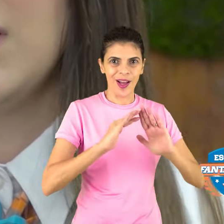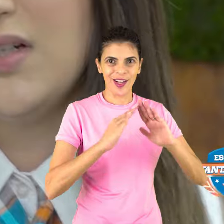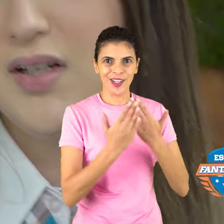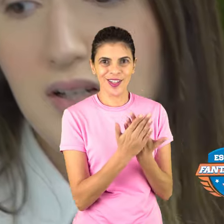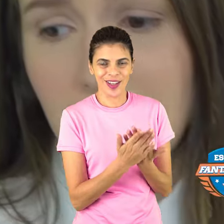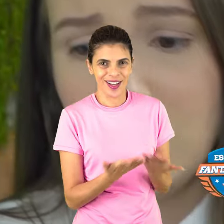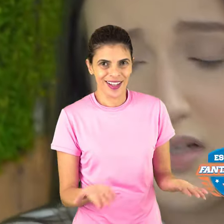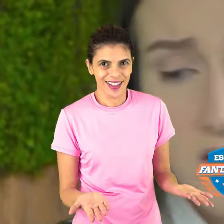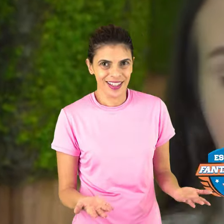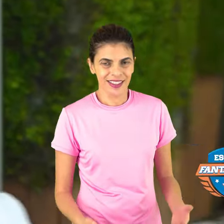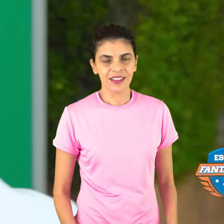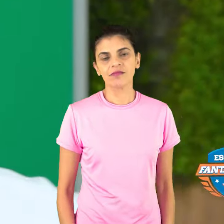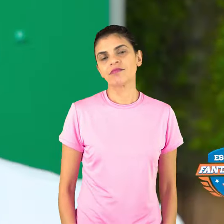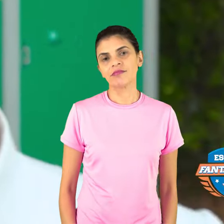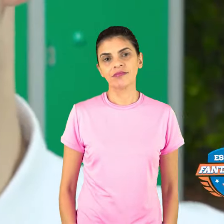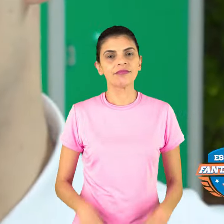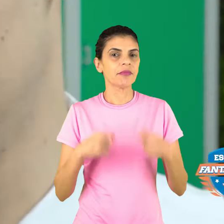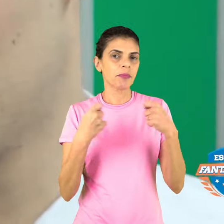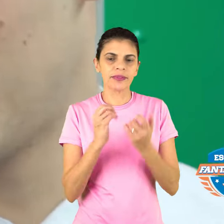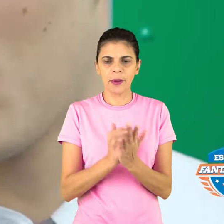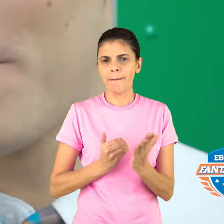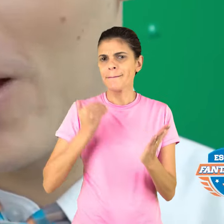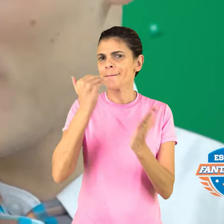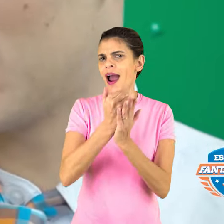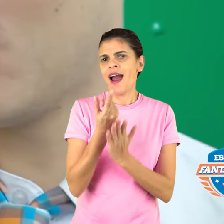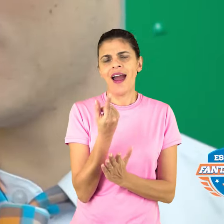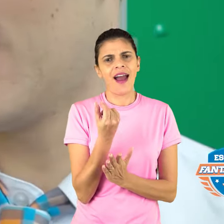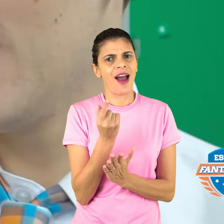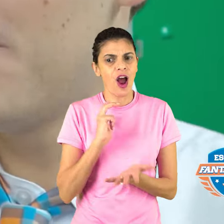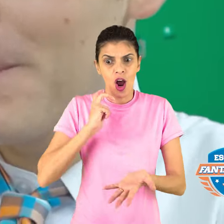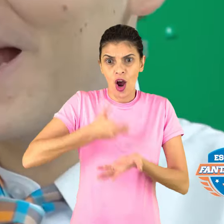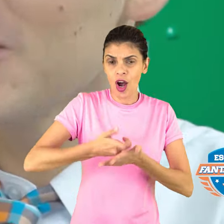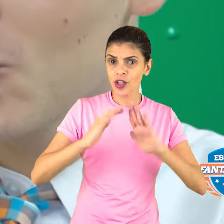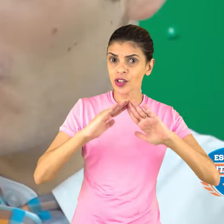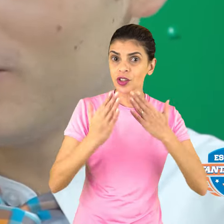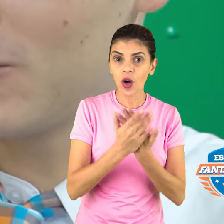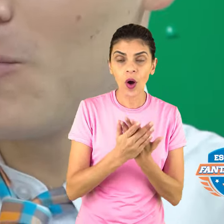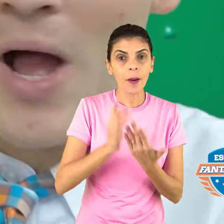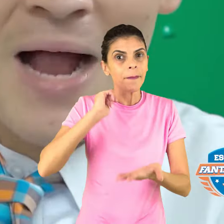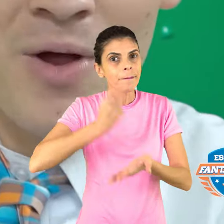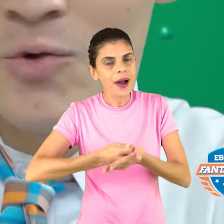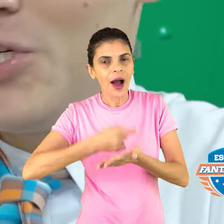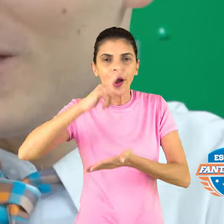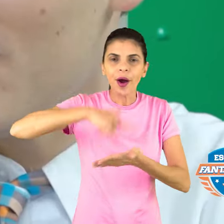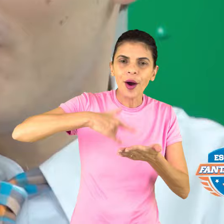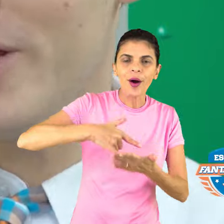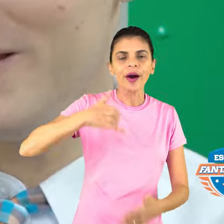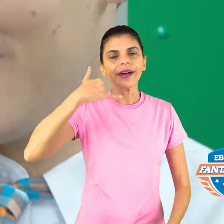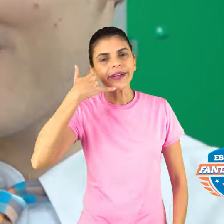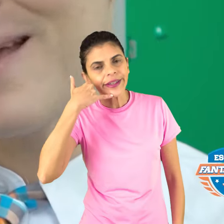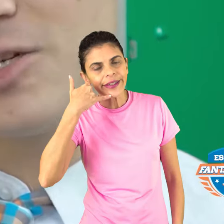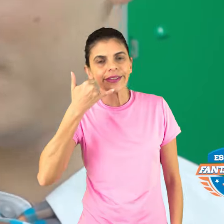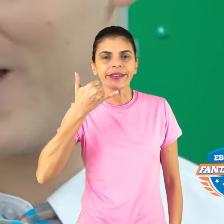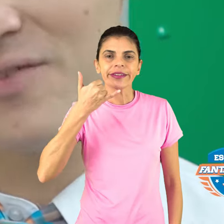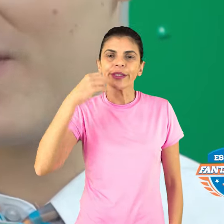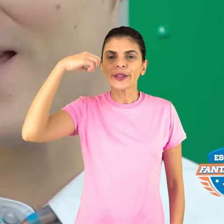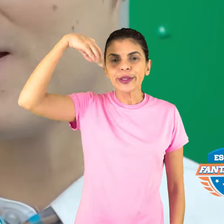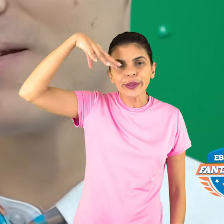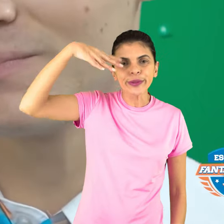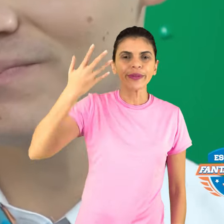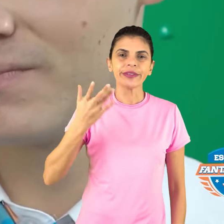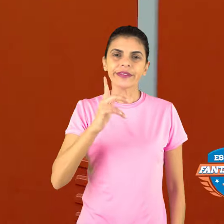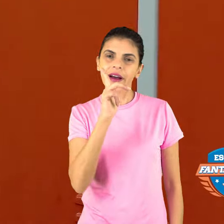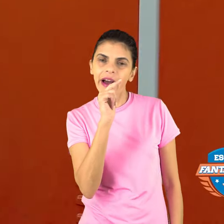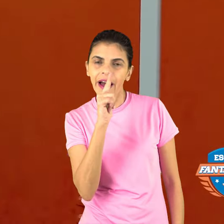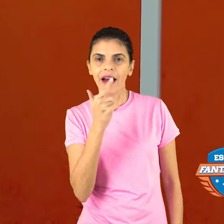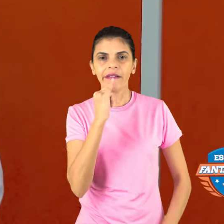escola. Precisa de muito mais dinheiro pra comprar uma escola e pra pagar as contas, como água, luz, telefone, internet e por aí vai,